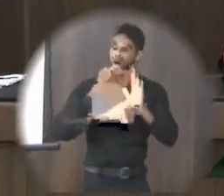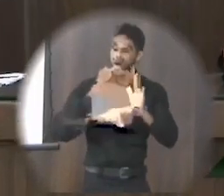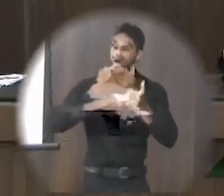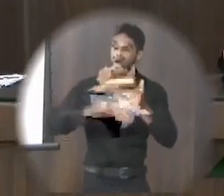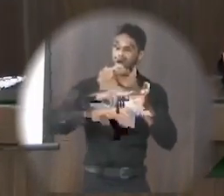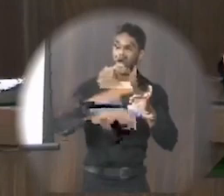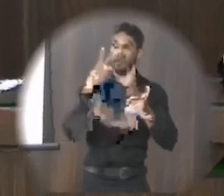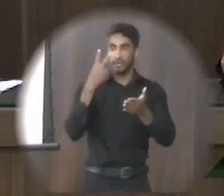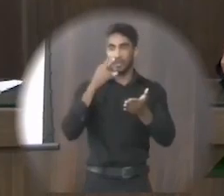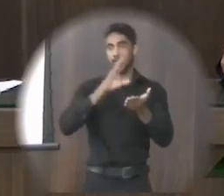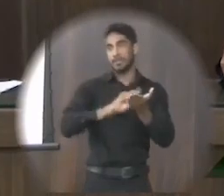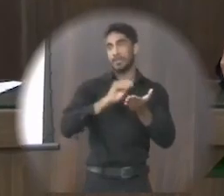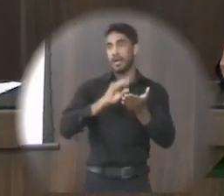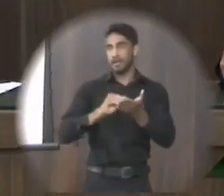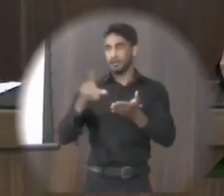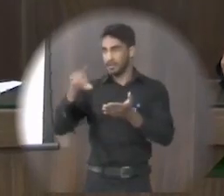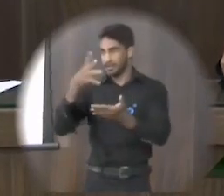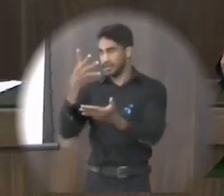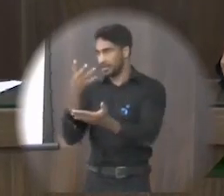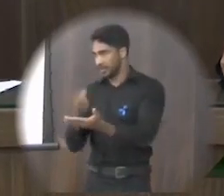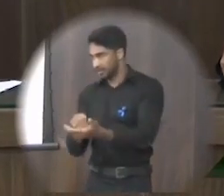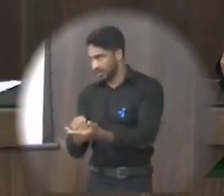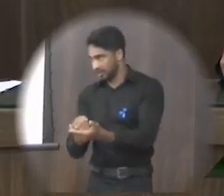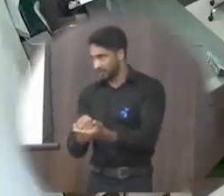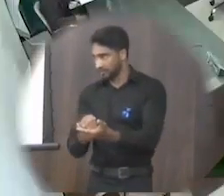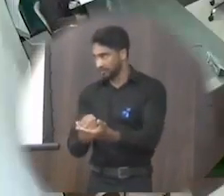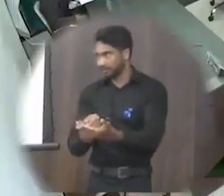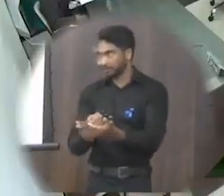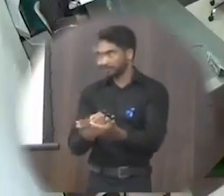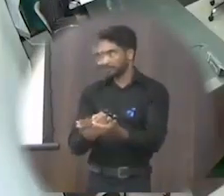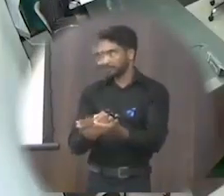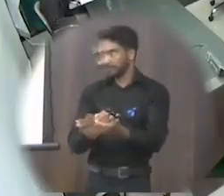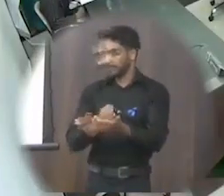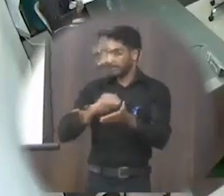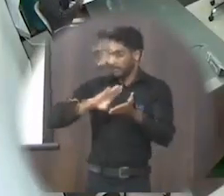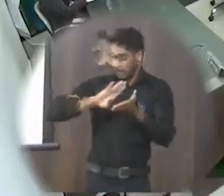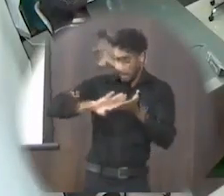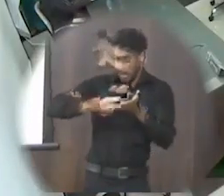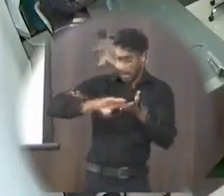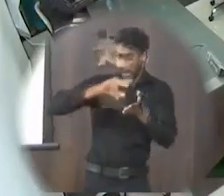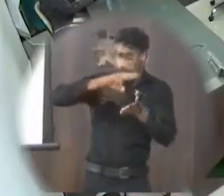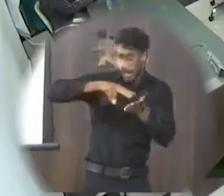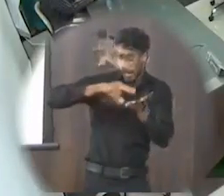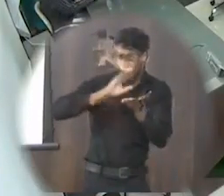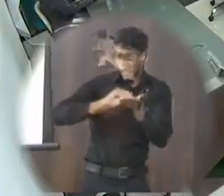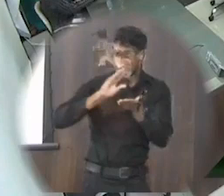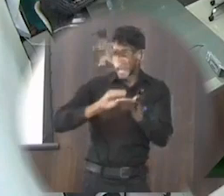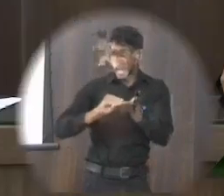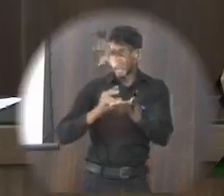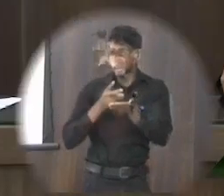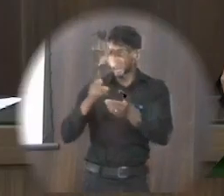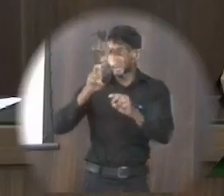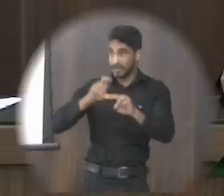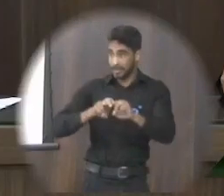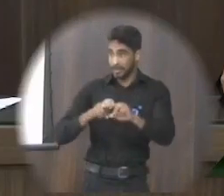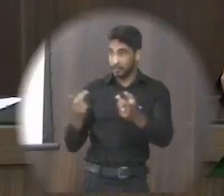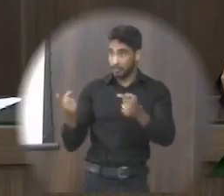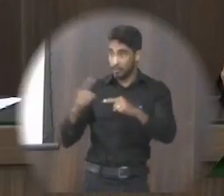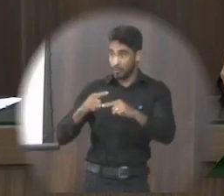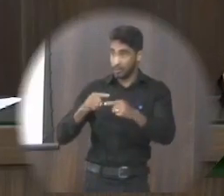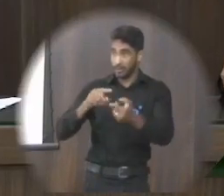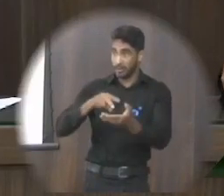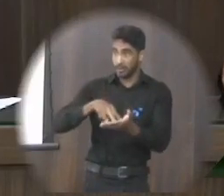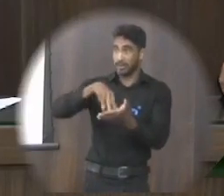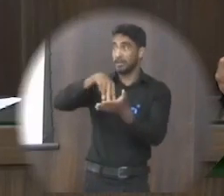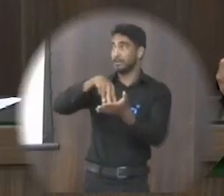atas. Então, quem for a favor da dispensa da leitura da ata, permaneça sentado. Quem for contra, que